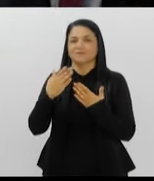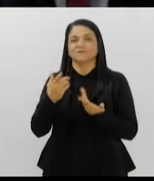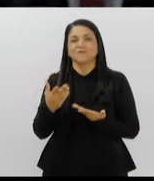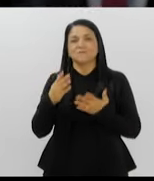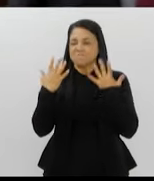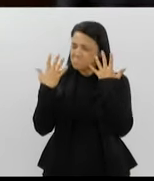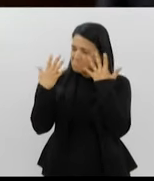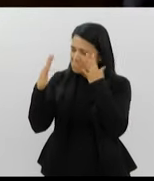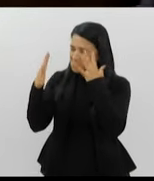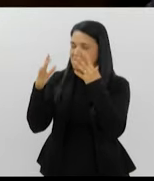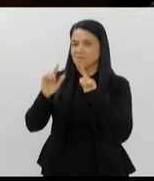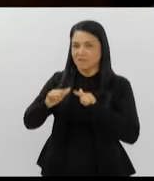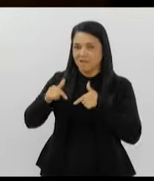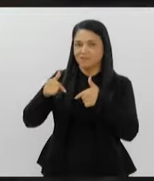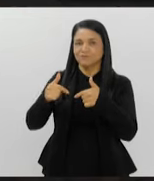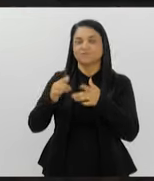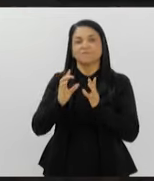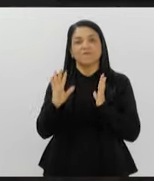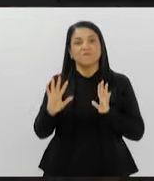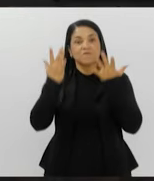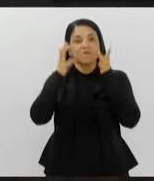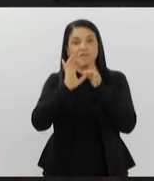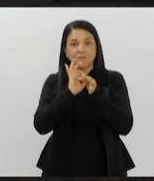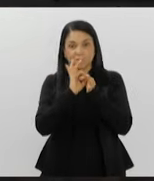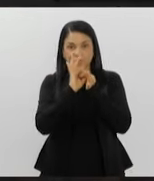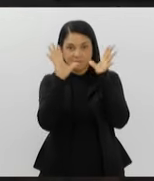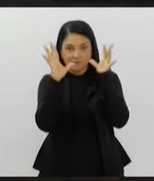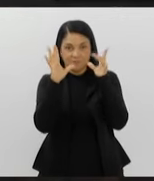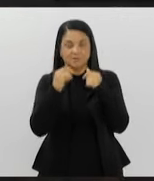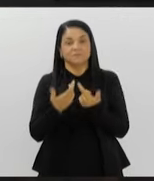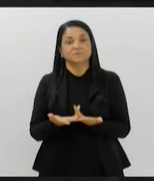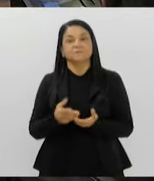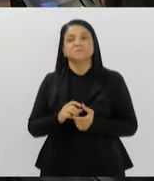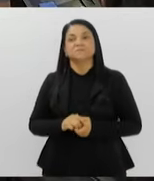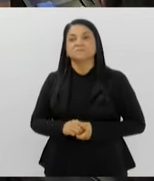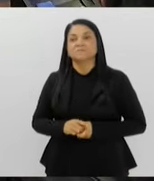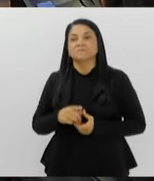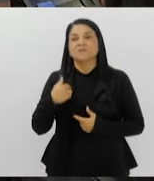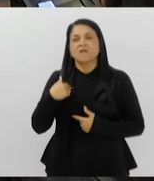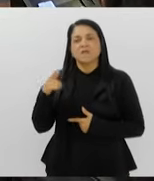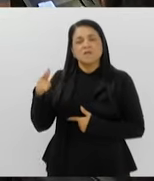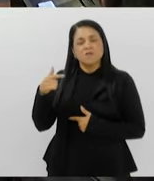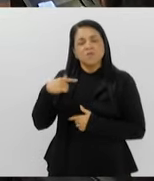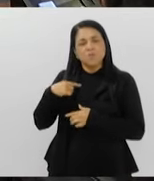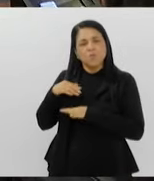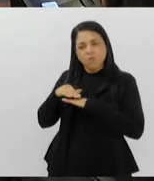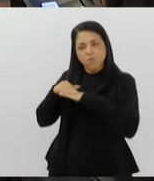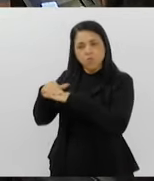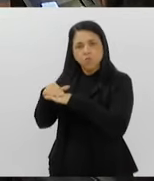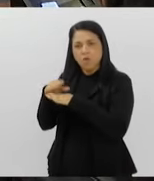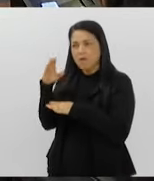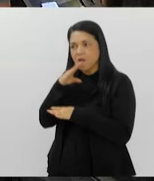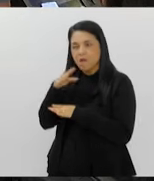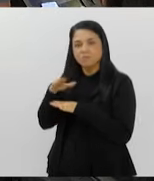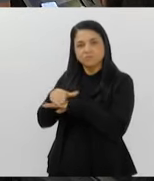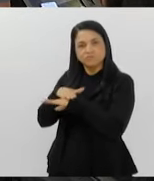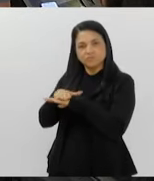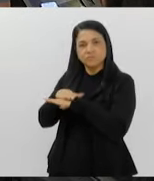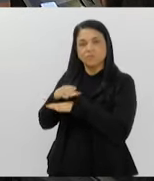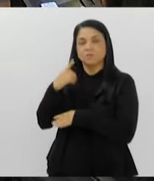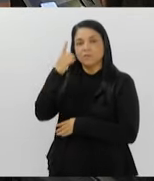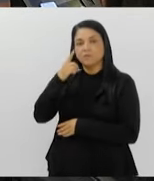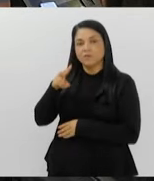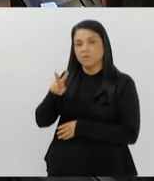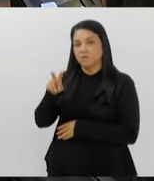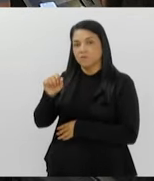parabéns por sua atitude. Viva a democracia. Senhor presidente, deputado Tiaju. Muito rapidamente, eu fui ali falar com o deputado Valdeci,